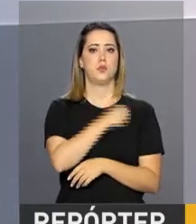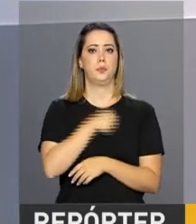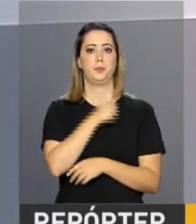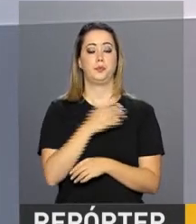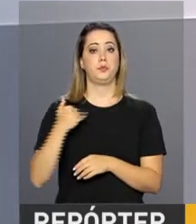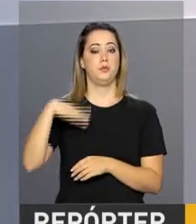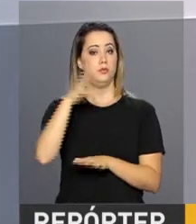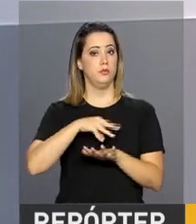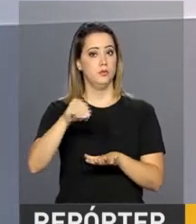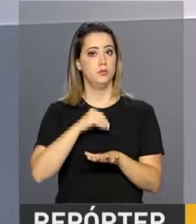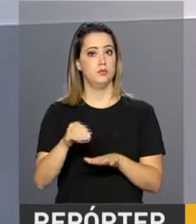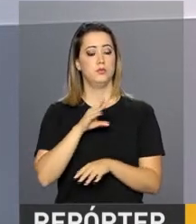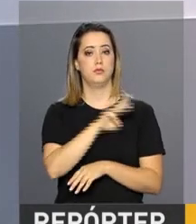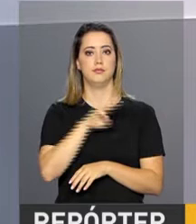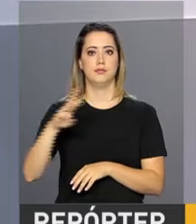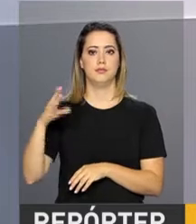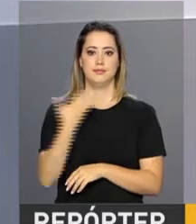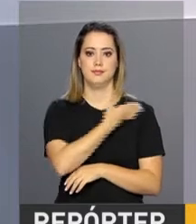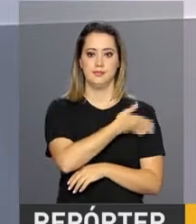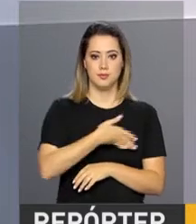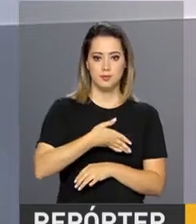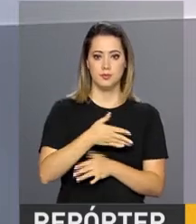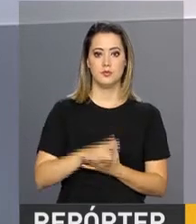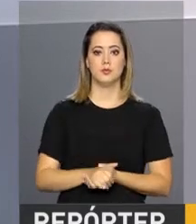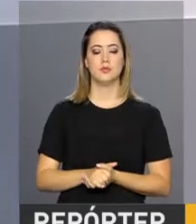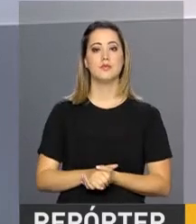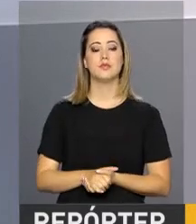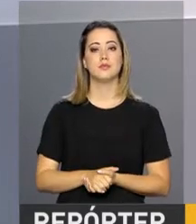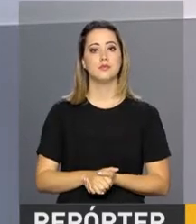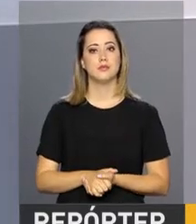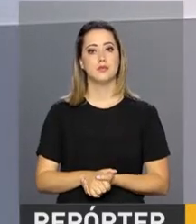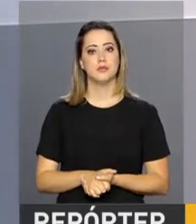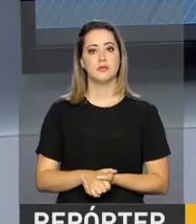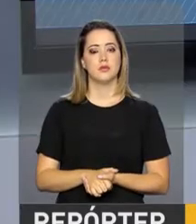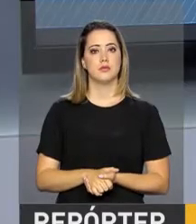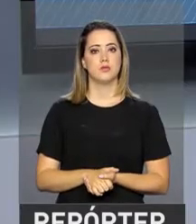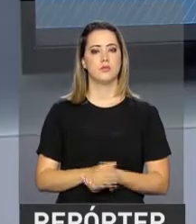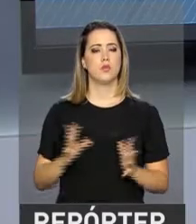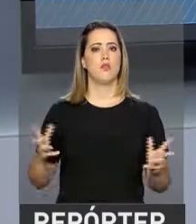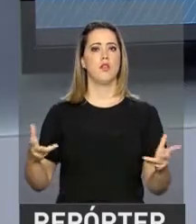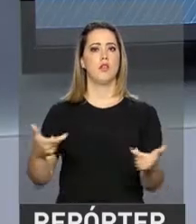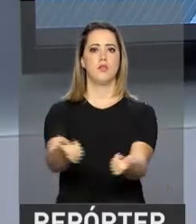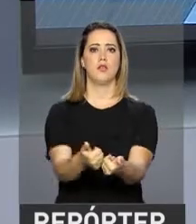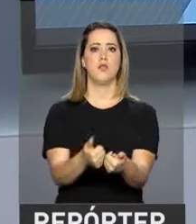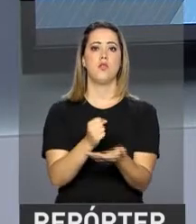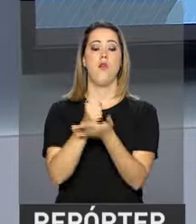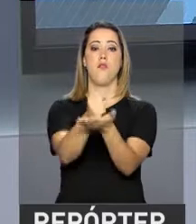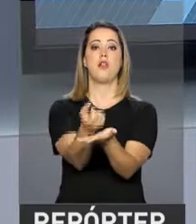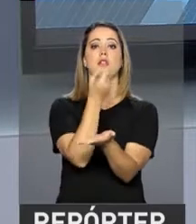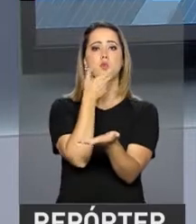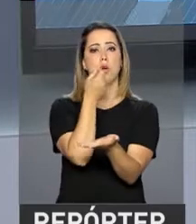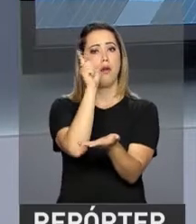agosto mais informações no site da companhia que aparece pra você aí na tela mais eficiência na oferta de